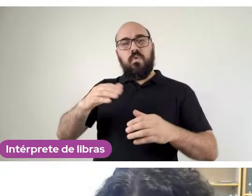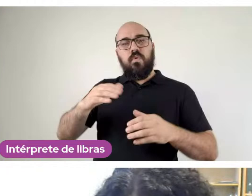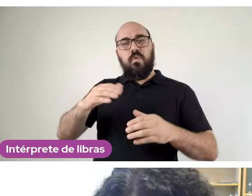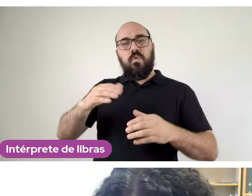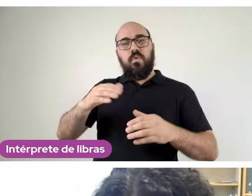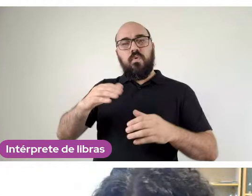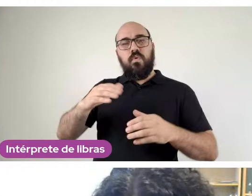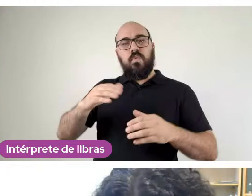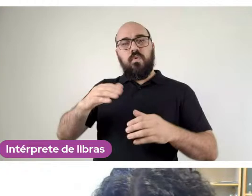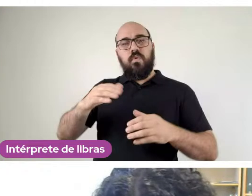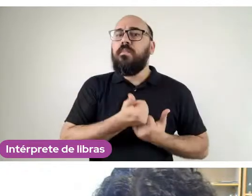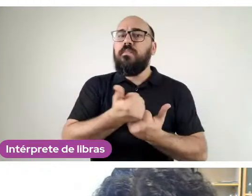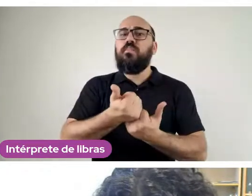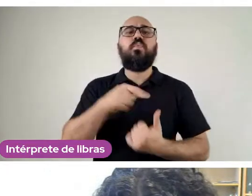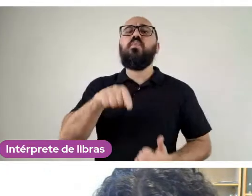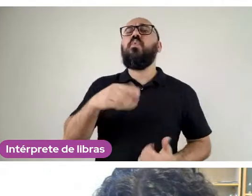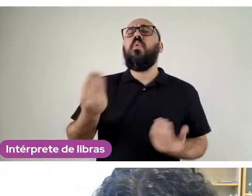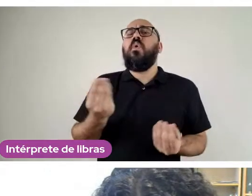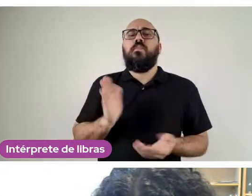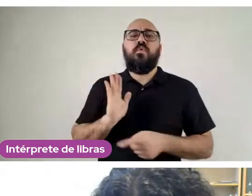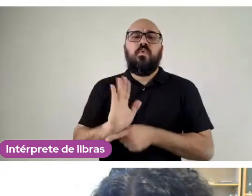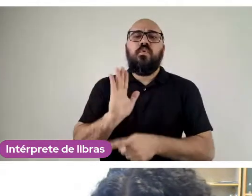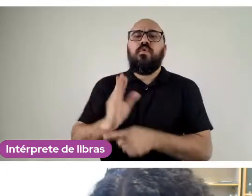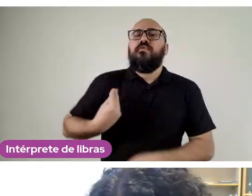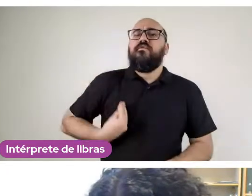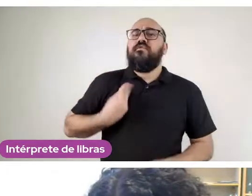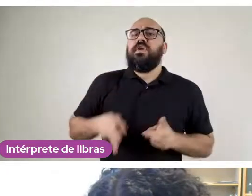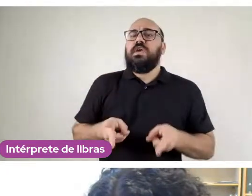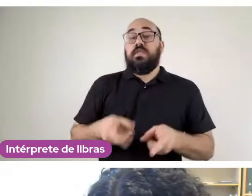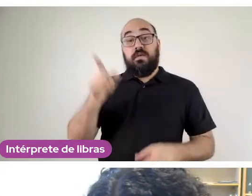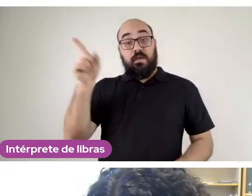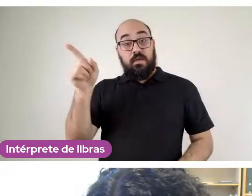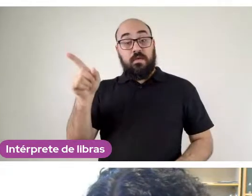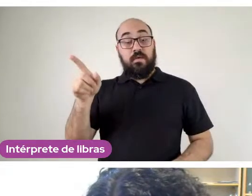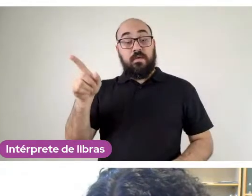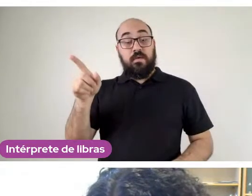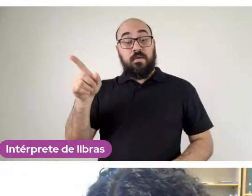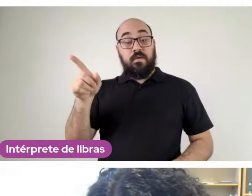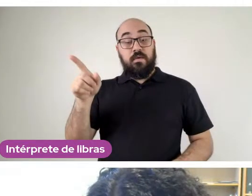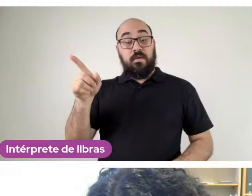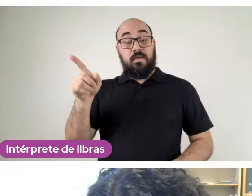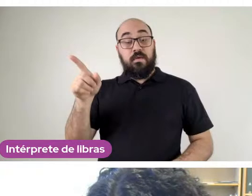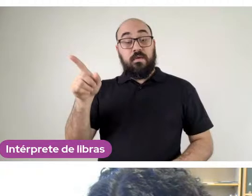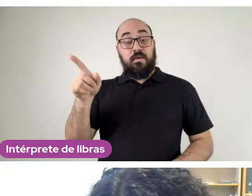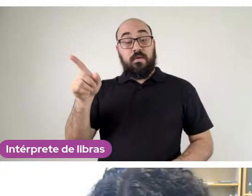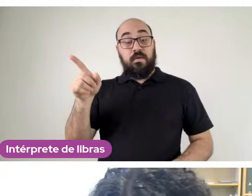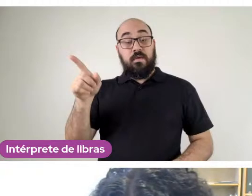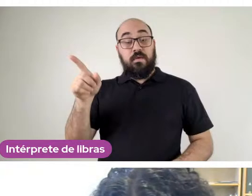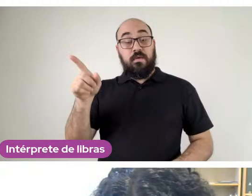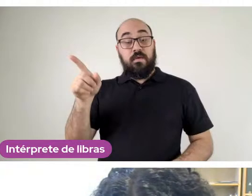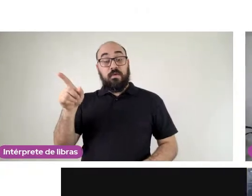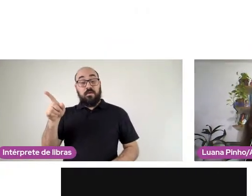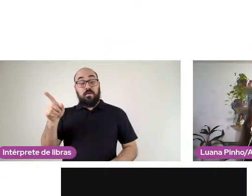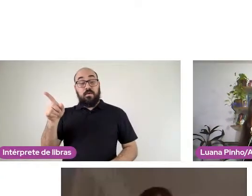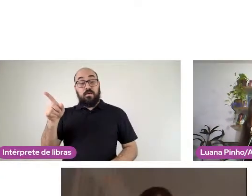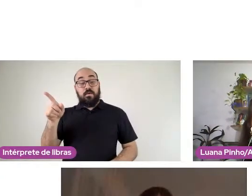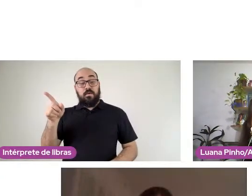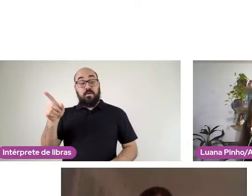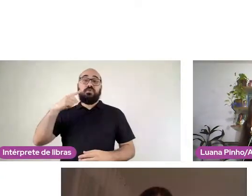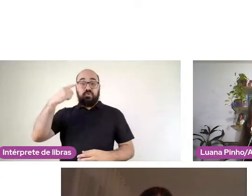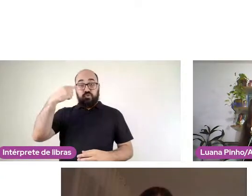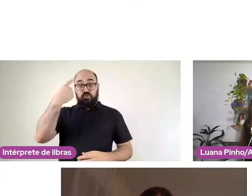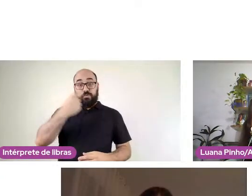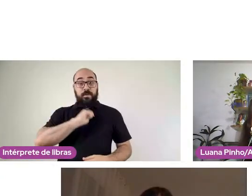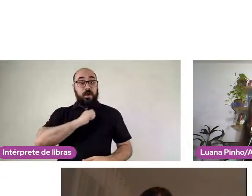é da Noelle Hernandes Munhoz. Essa palestra será em espanhol. Vocês vão perguntar pelo chat, eu vou traduzir,